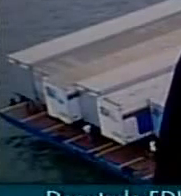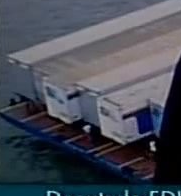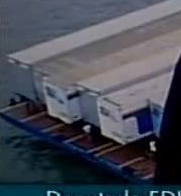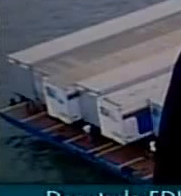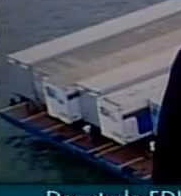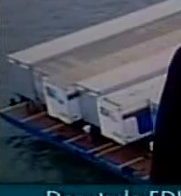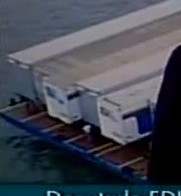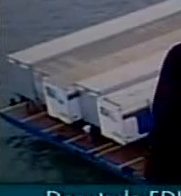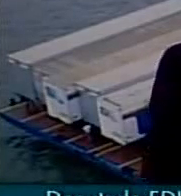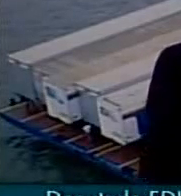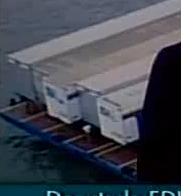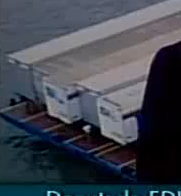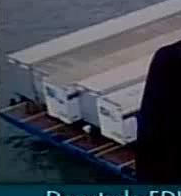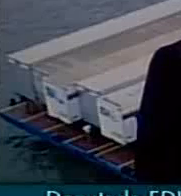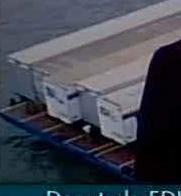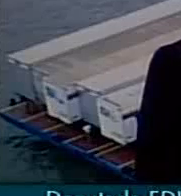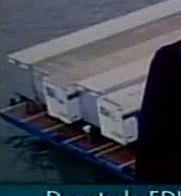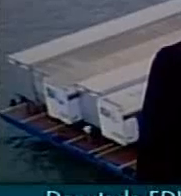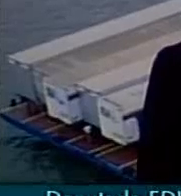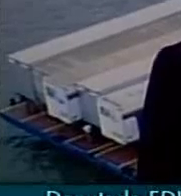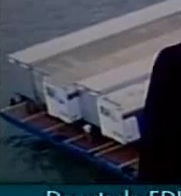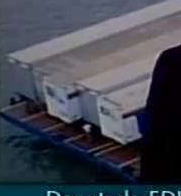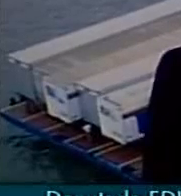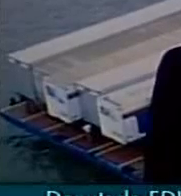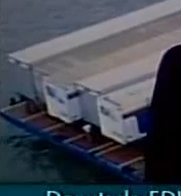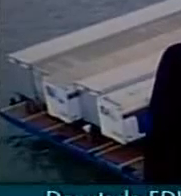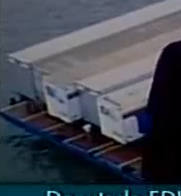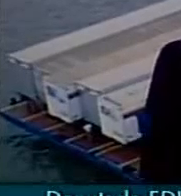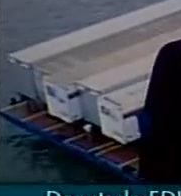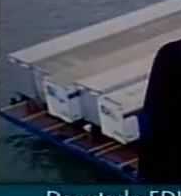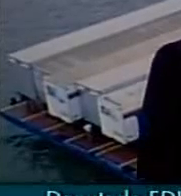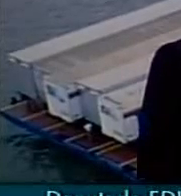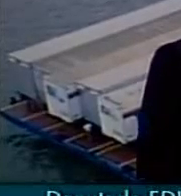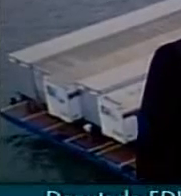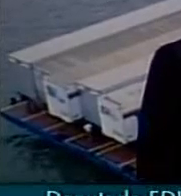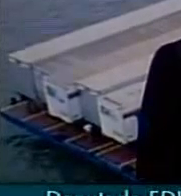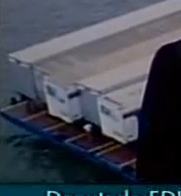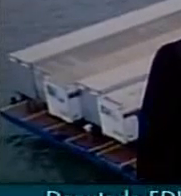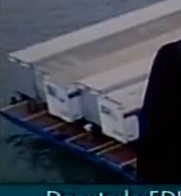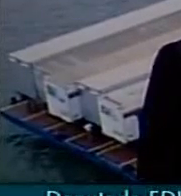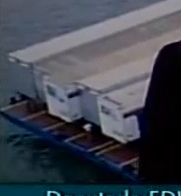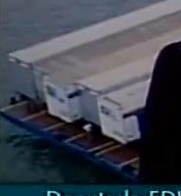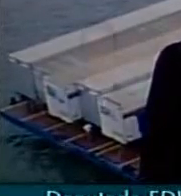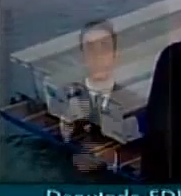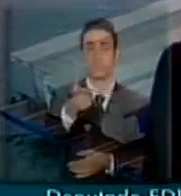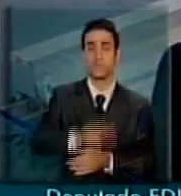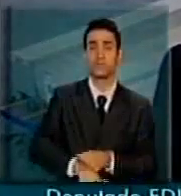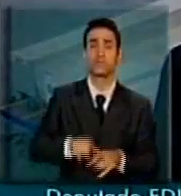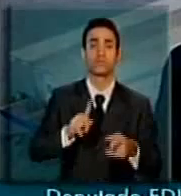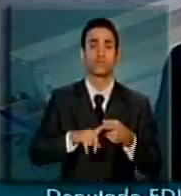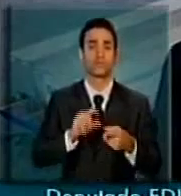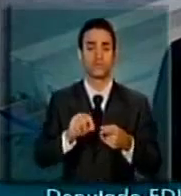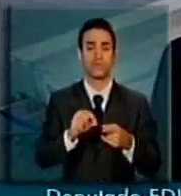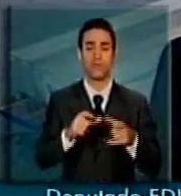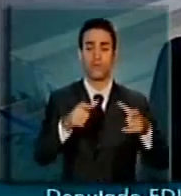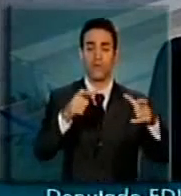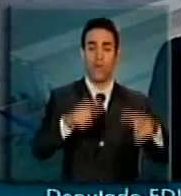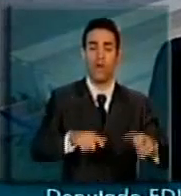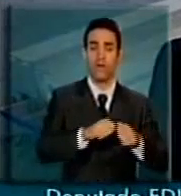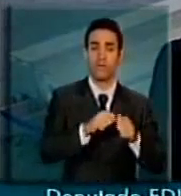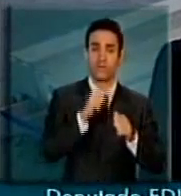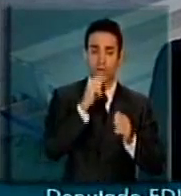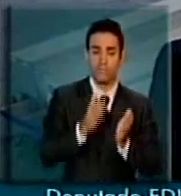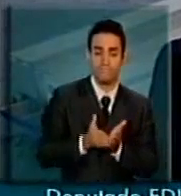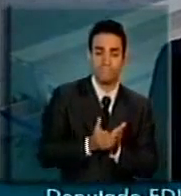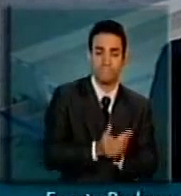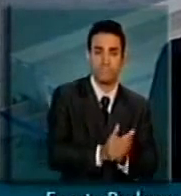energia, telecomunicações, transportes rodoviários, ferroviários, etc. Hoje, mais uma vez, o segmento de portos e vias navegáveis vai